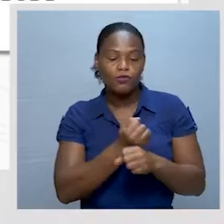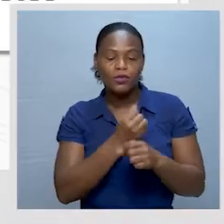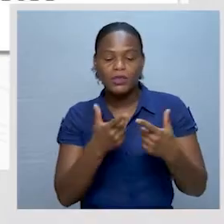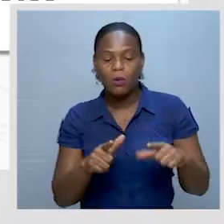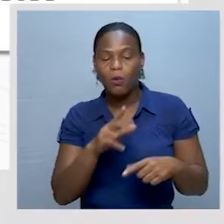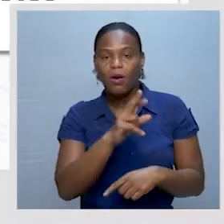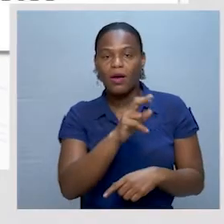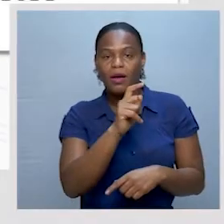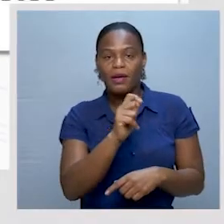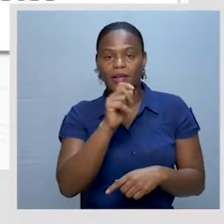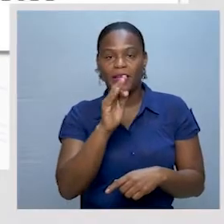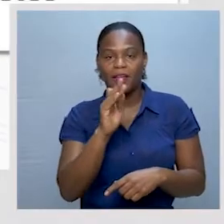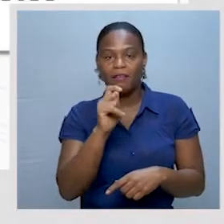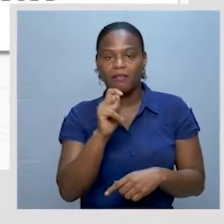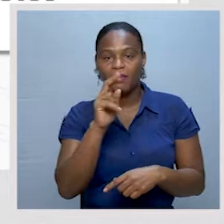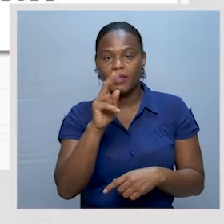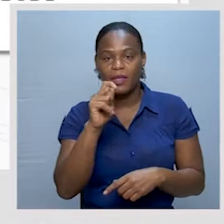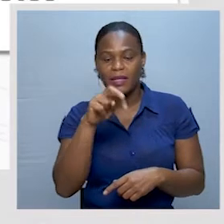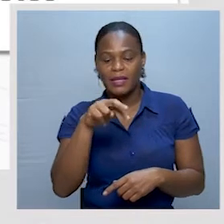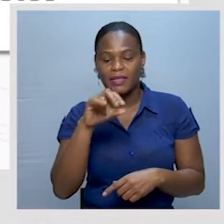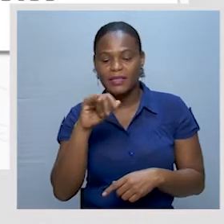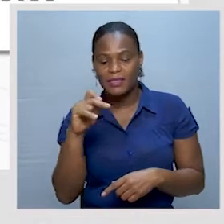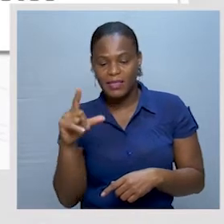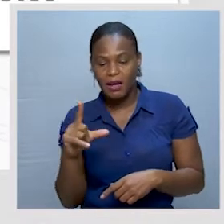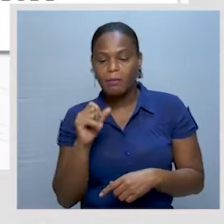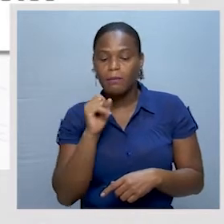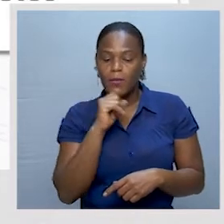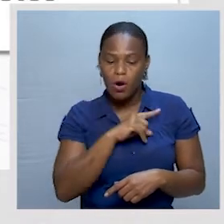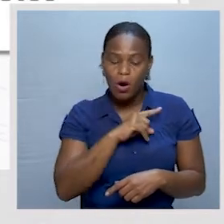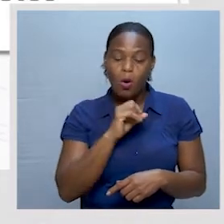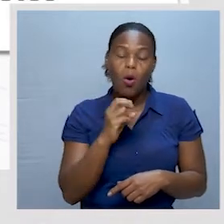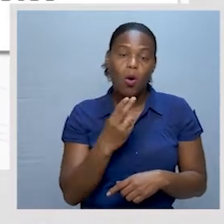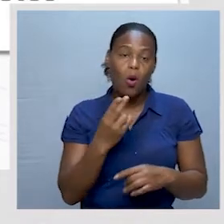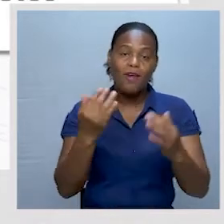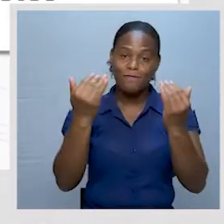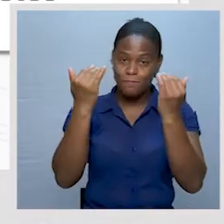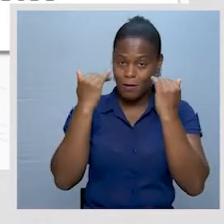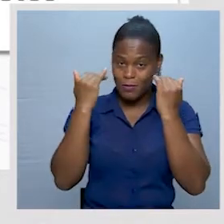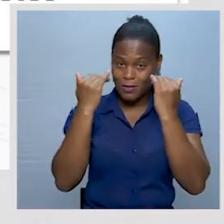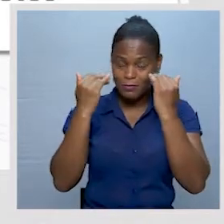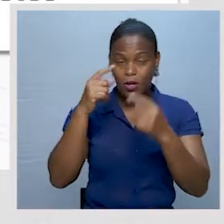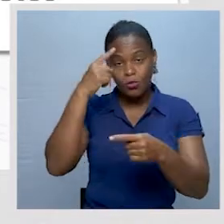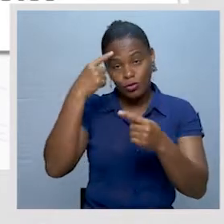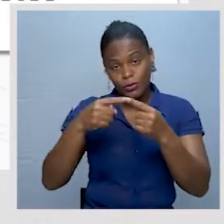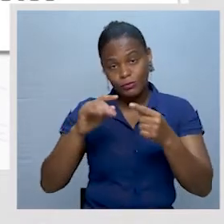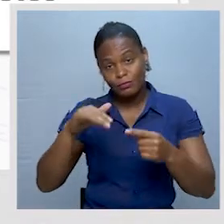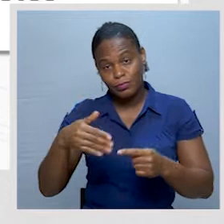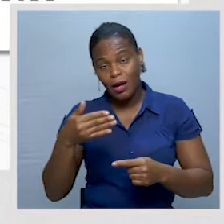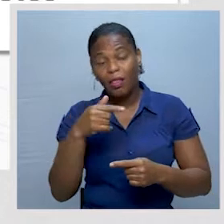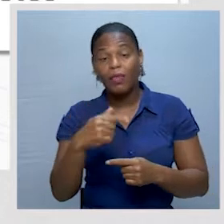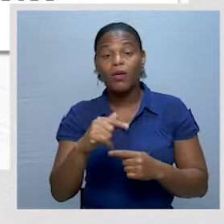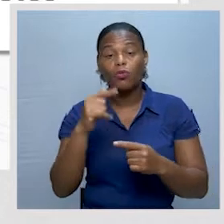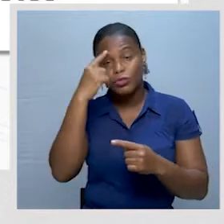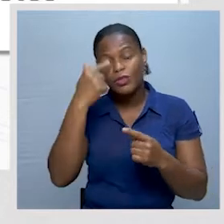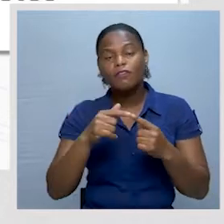Função referencial ou denotativa, também podemos chamar de função informativa, tem como objetivo